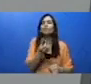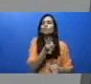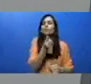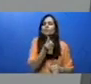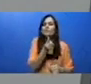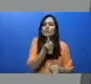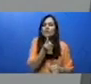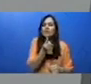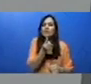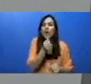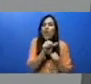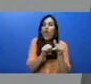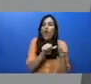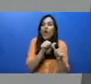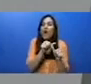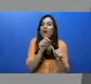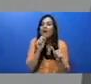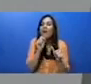passa a valer